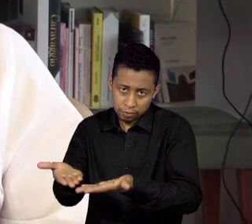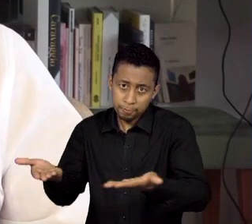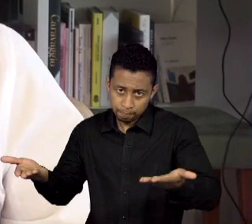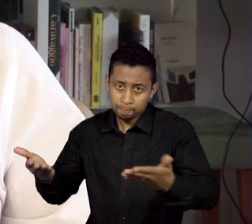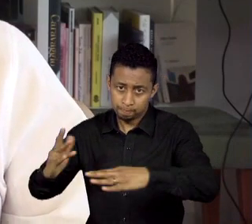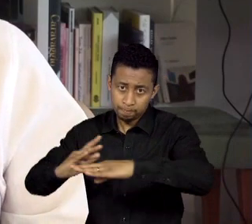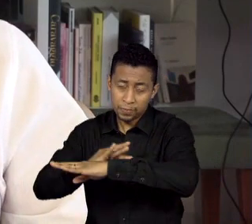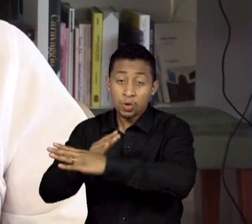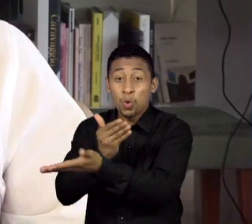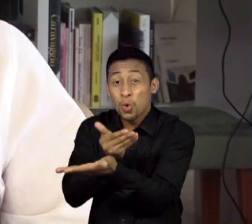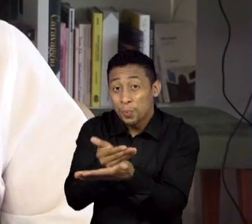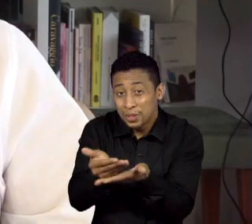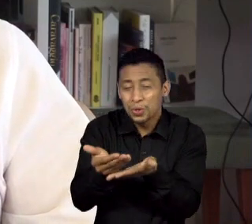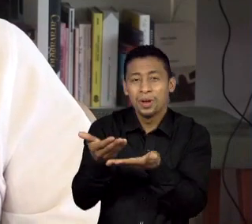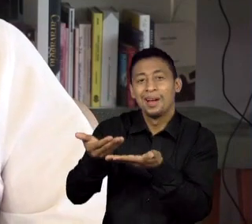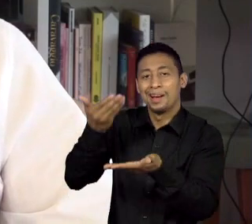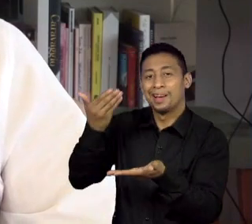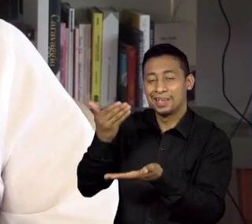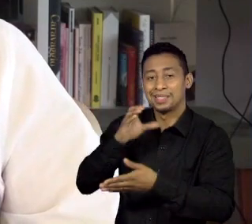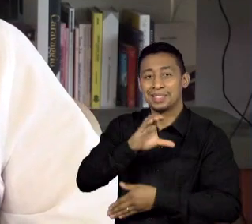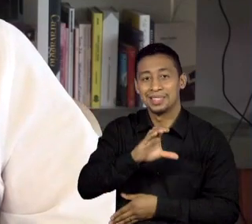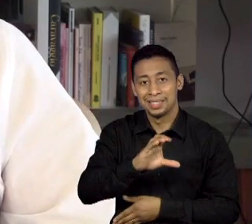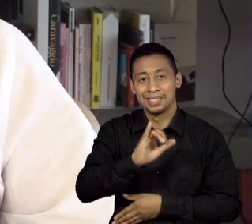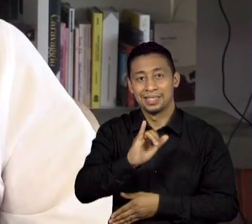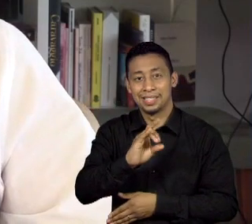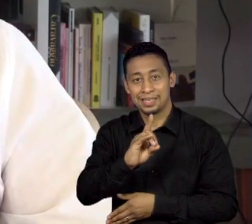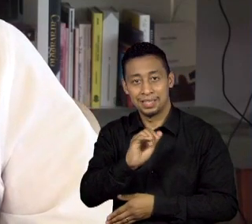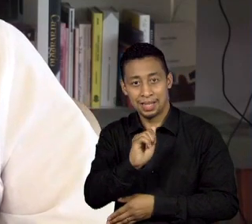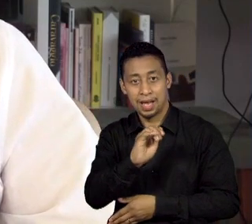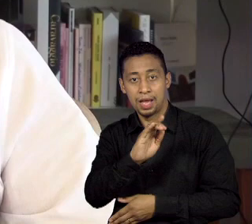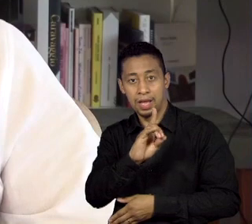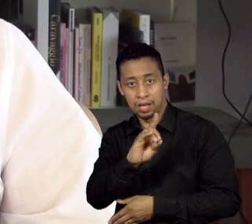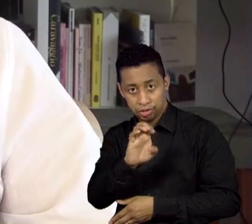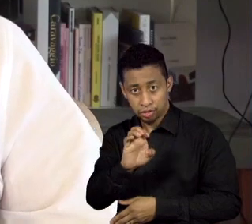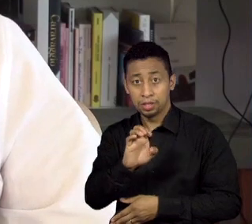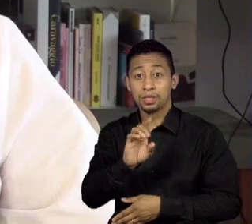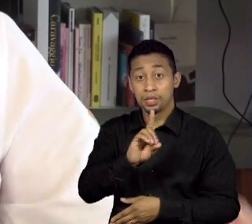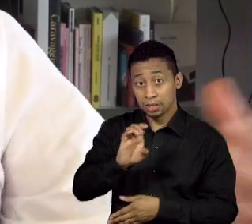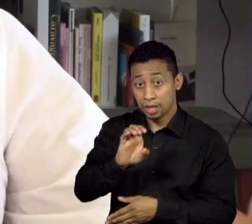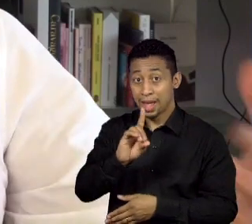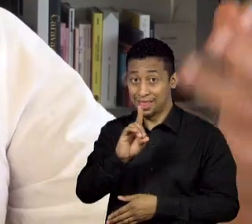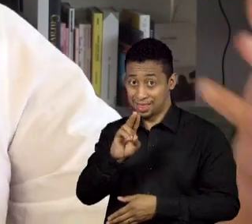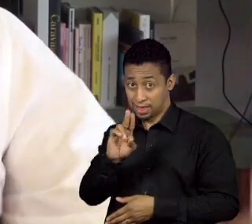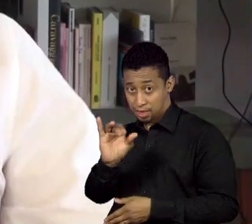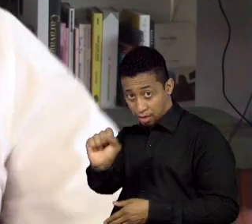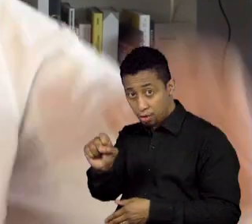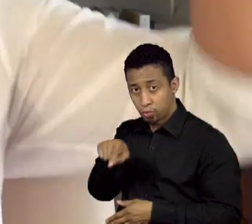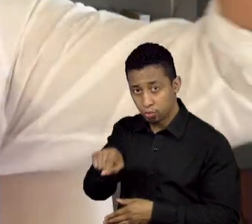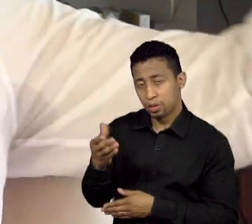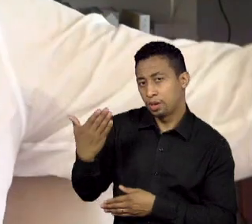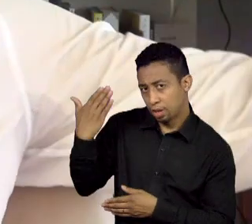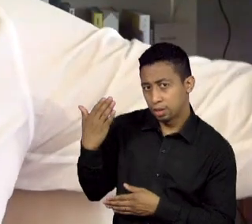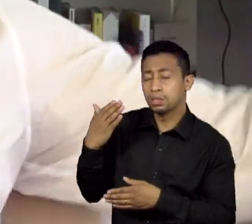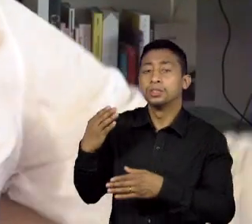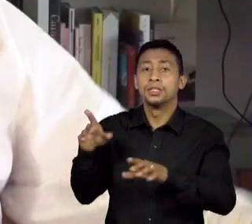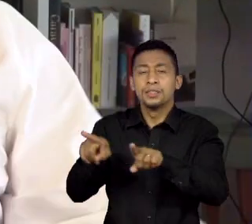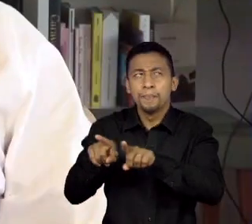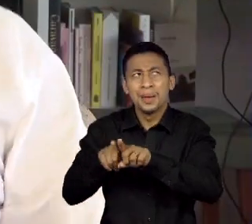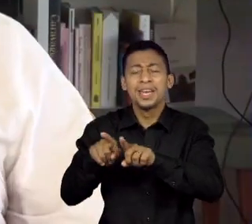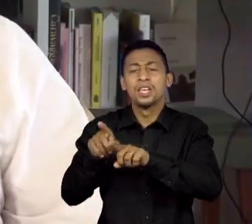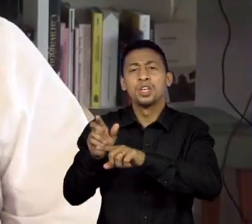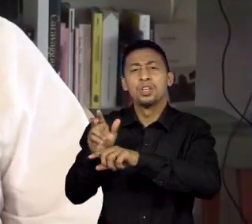de Deus. Aí depois você teve o Tropa de Elite. A gente viu que era um tema, né, desde o livro, né, como